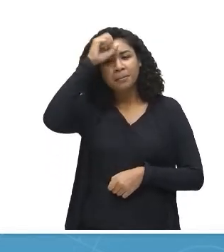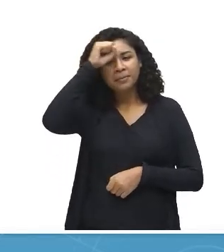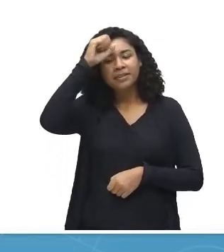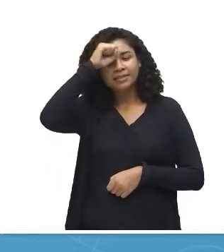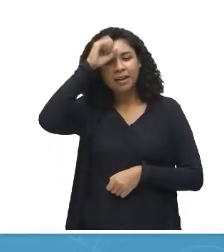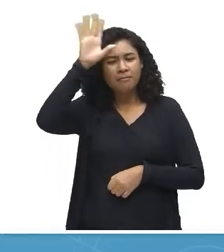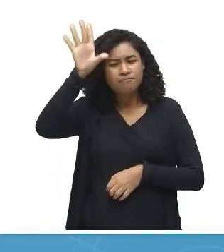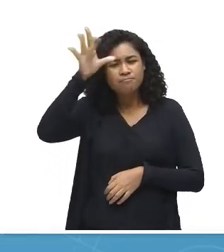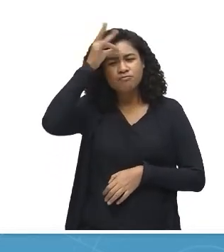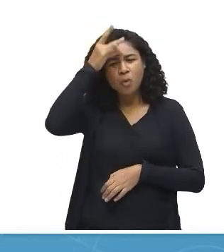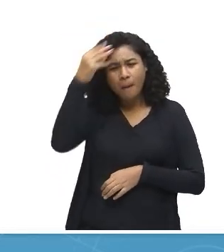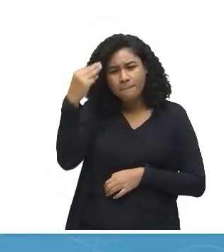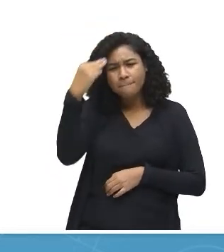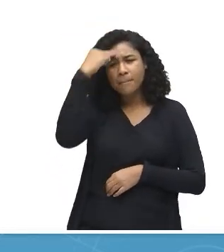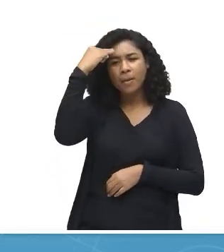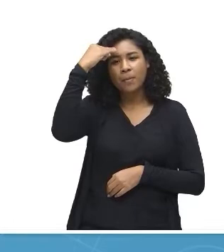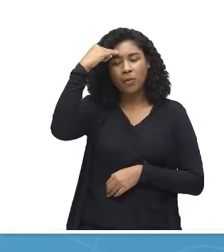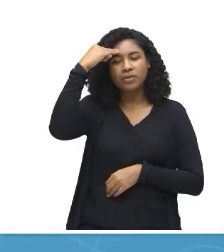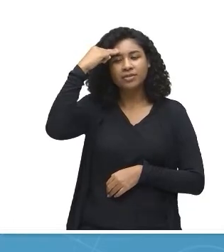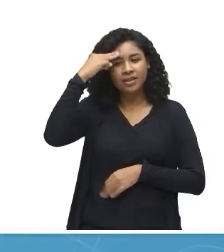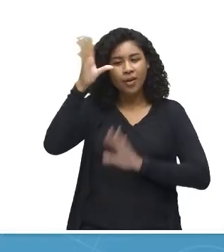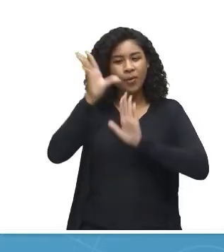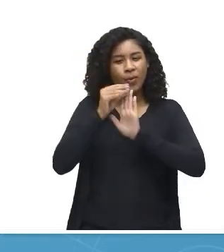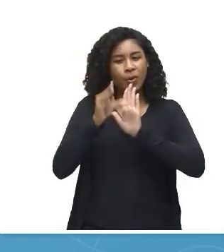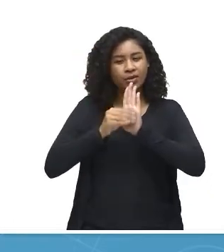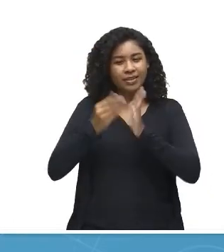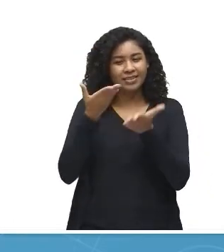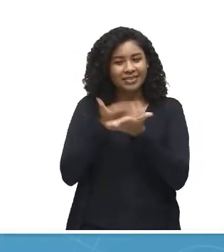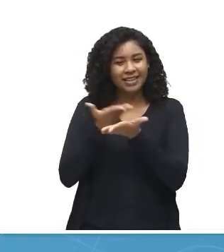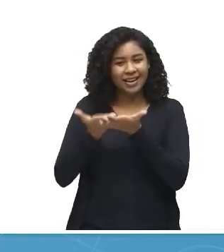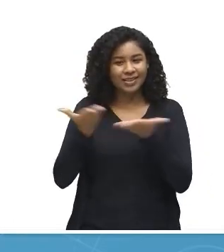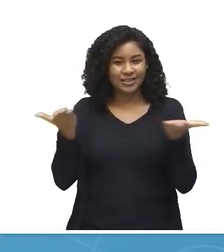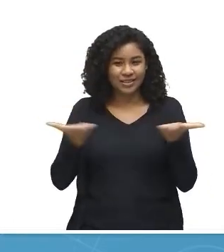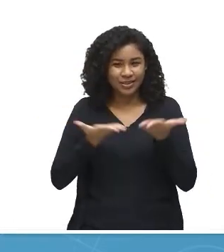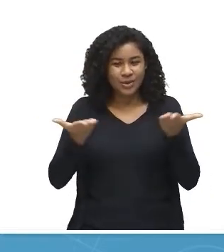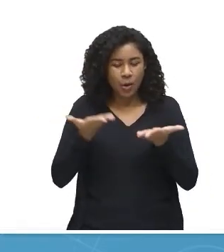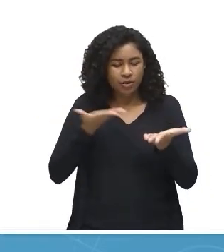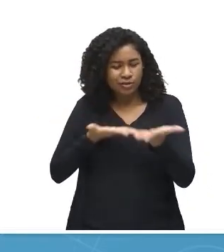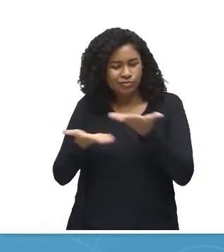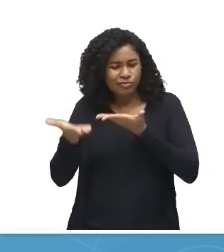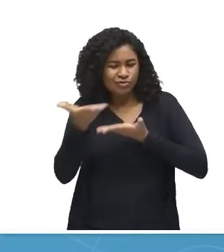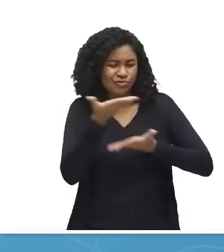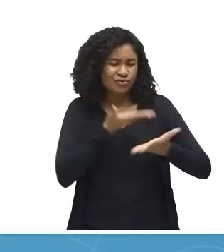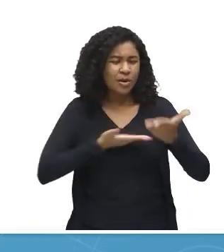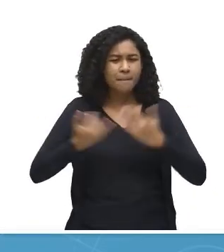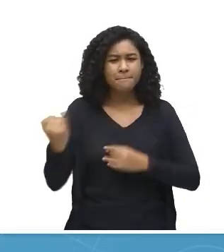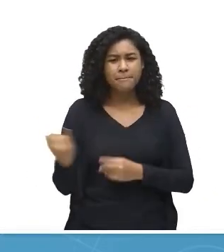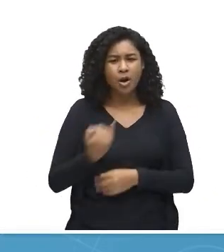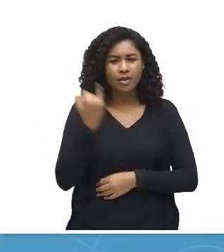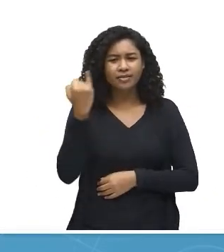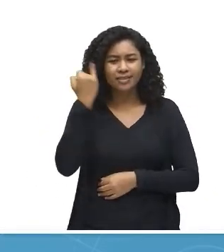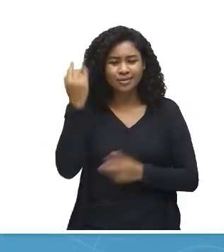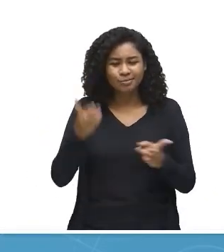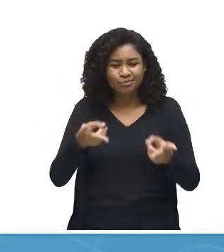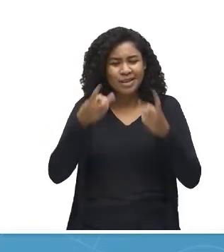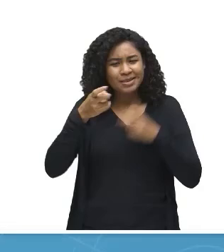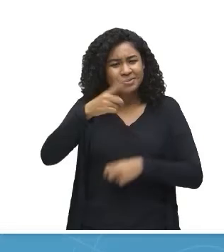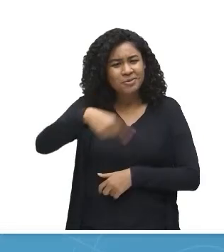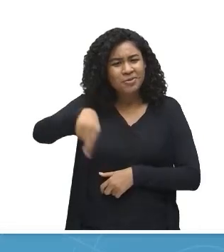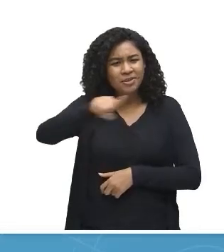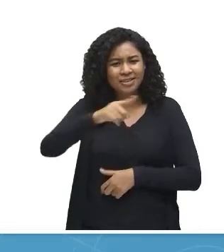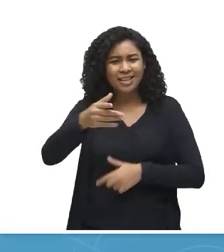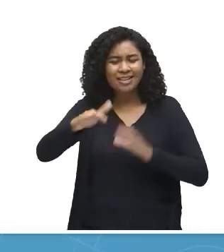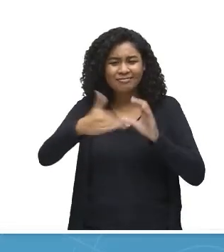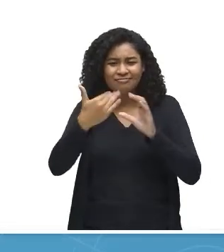um momento aí muito bom de interação, que a gente pode aí ver a participação de todos vocês no chat. Estou muito feliz,